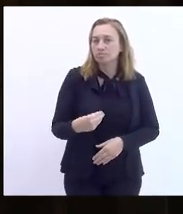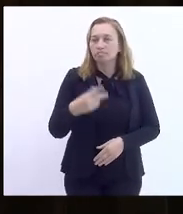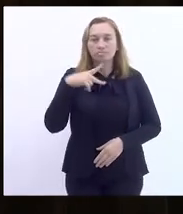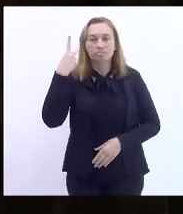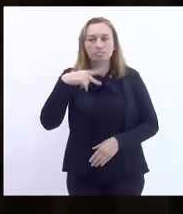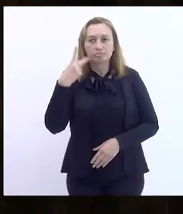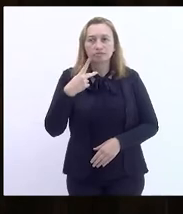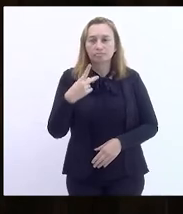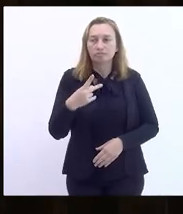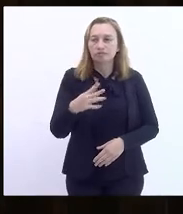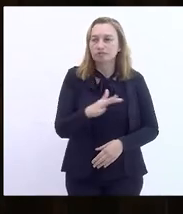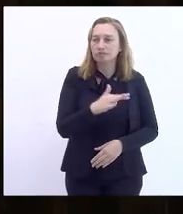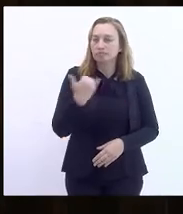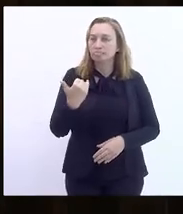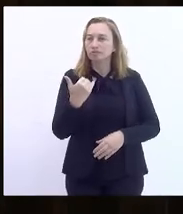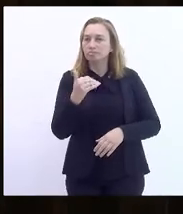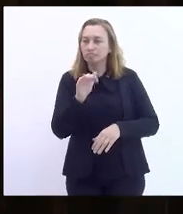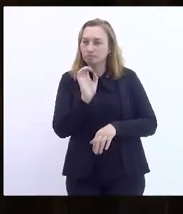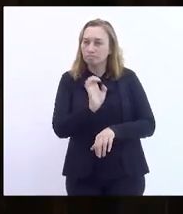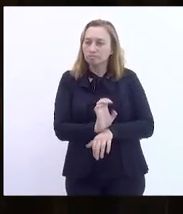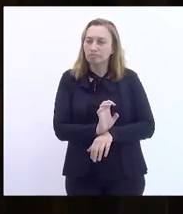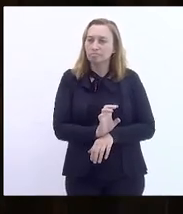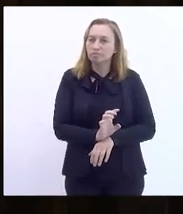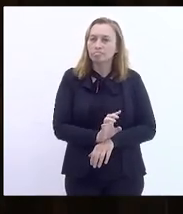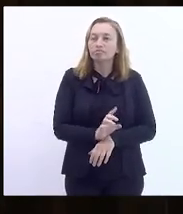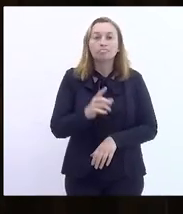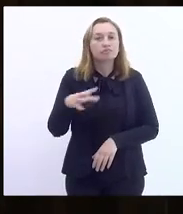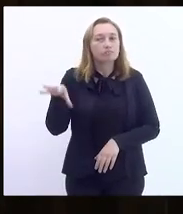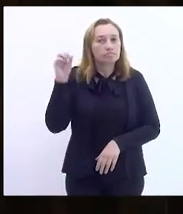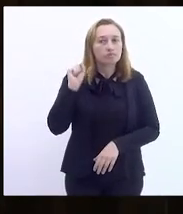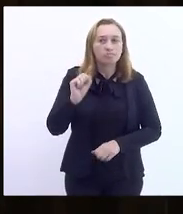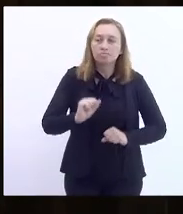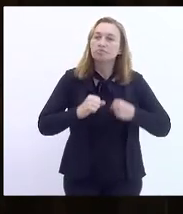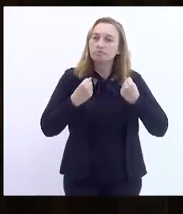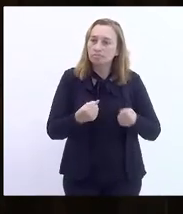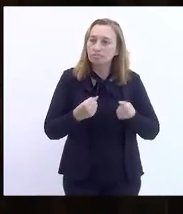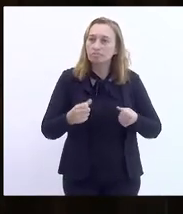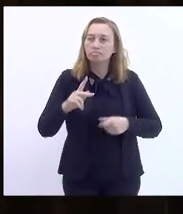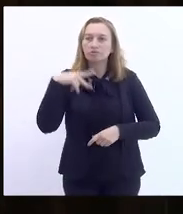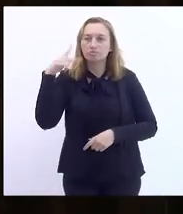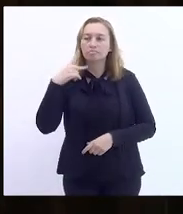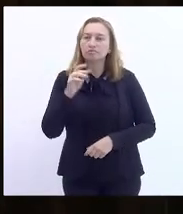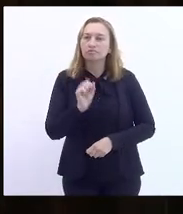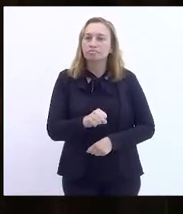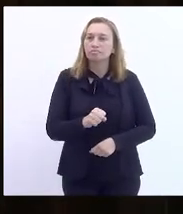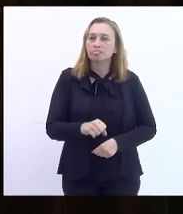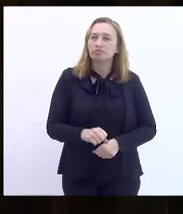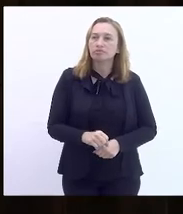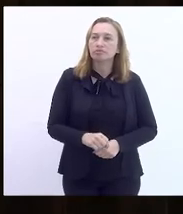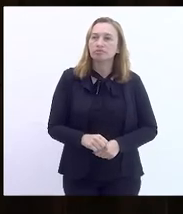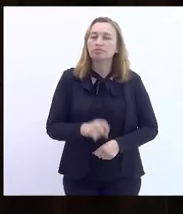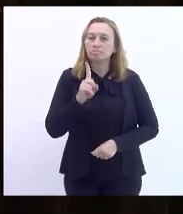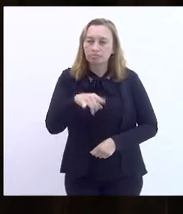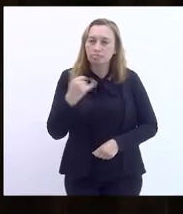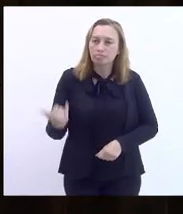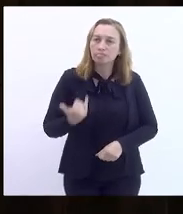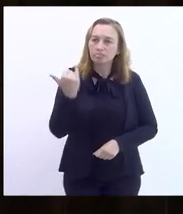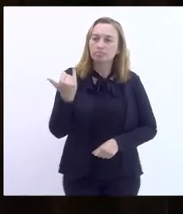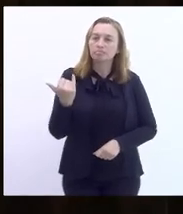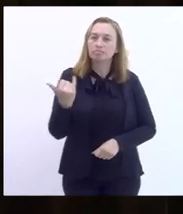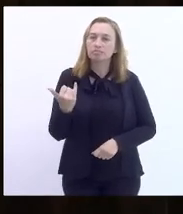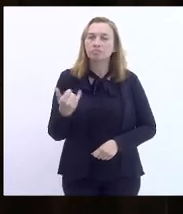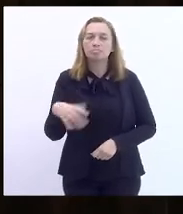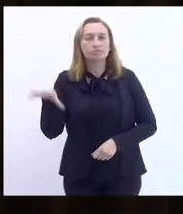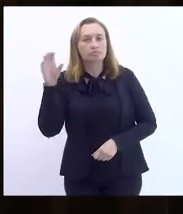política genocida de estado e que venha escute isso defendo Então essa política é muito importante